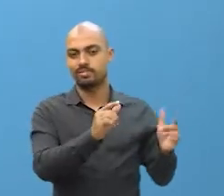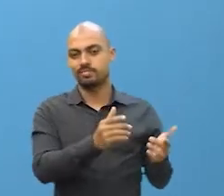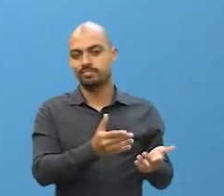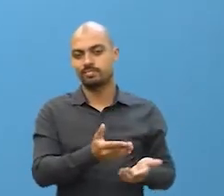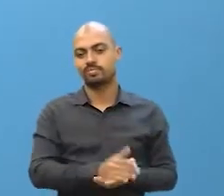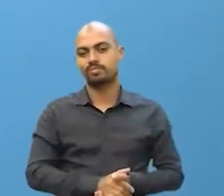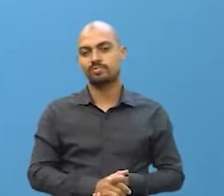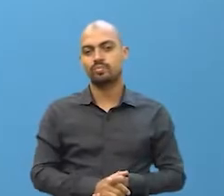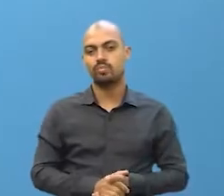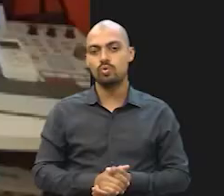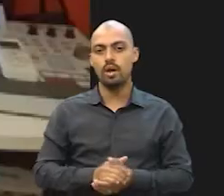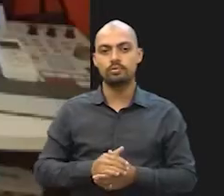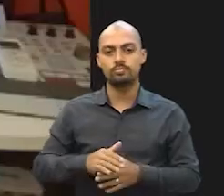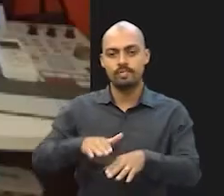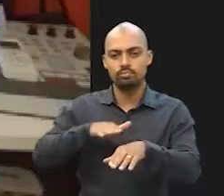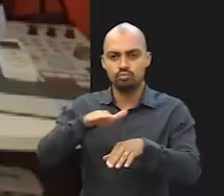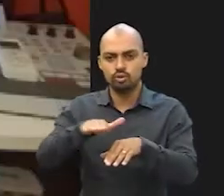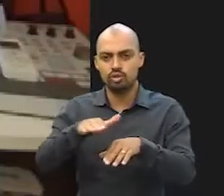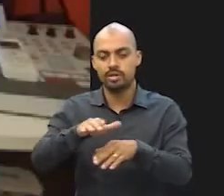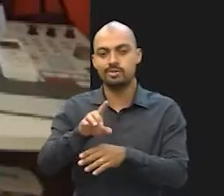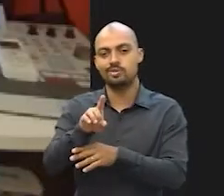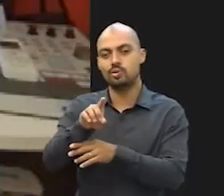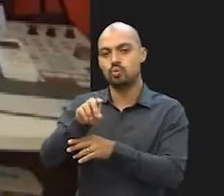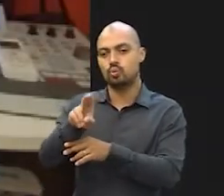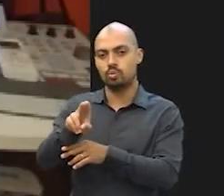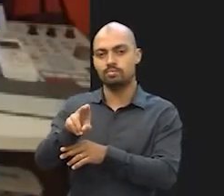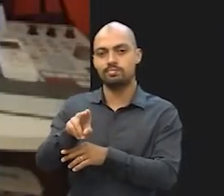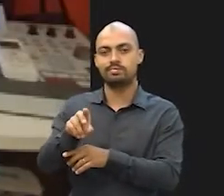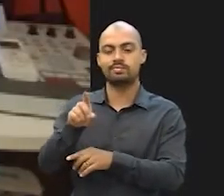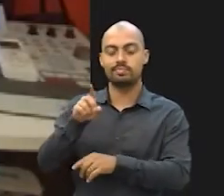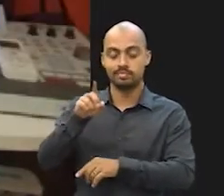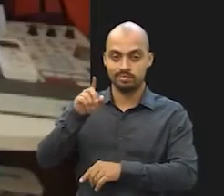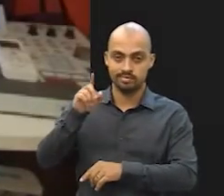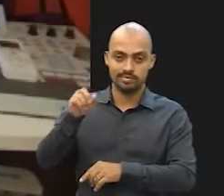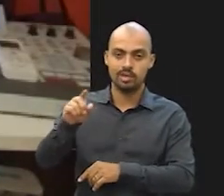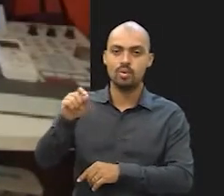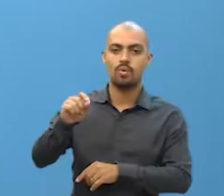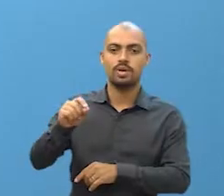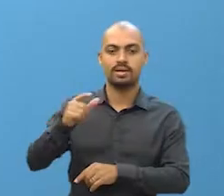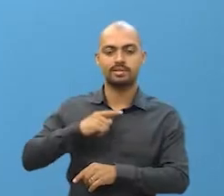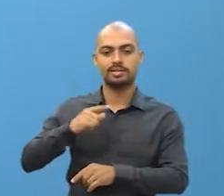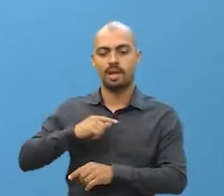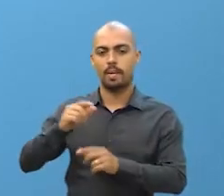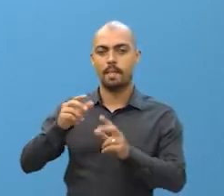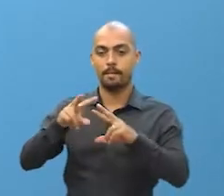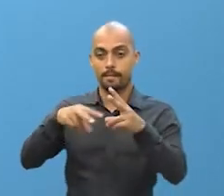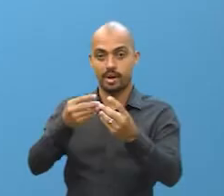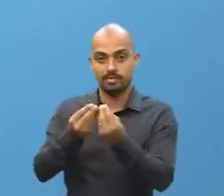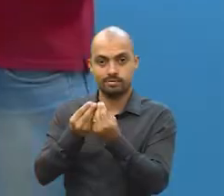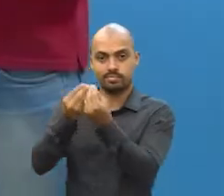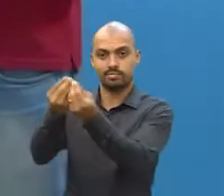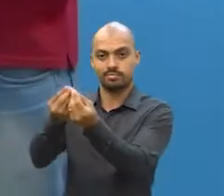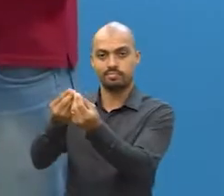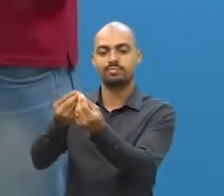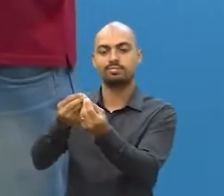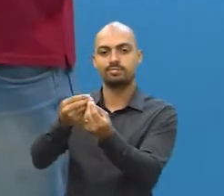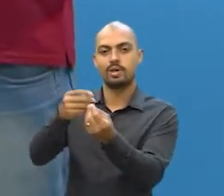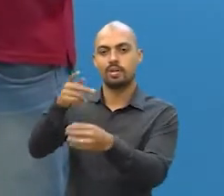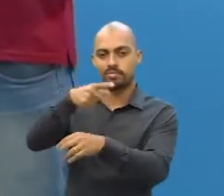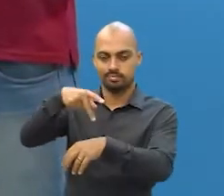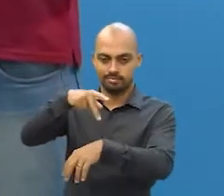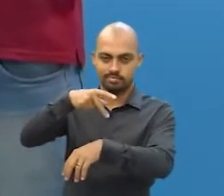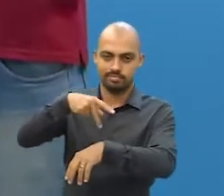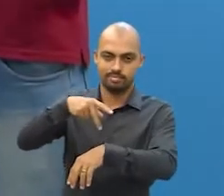internet, o DJ Du. Ele que foi indicado ao Grammy Latino. Olha só que interessante.